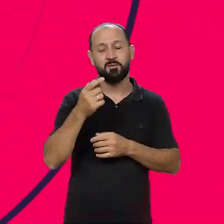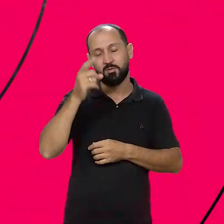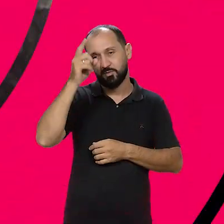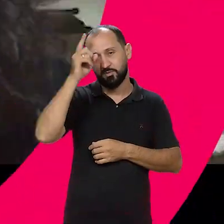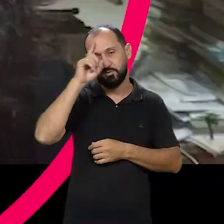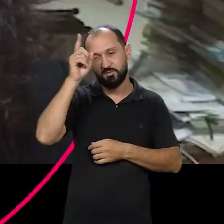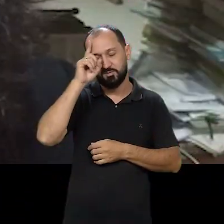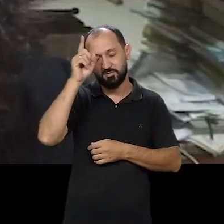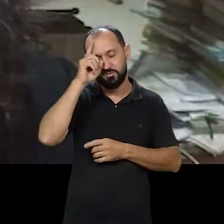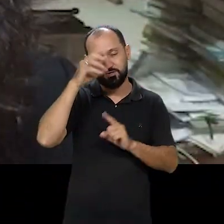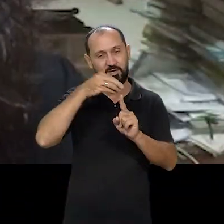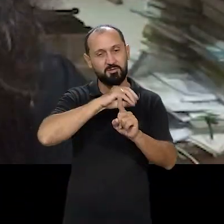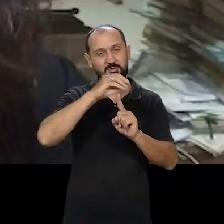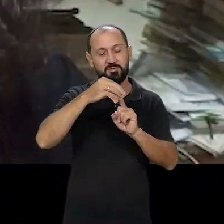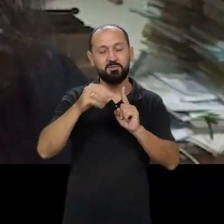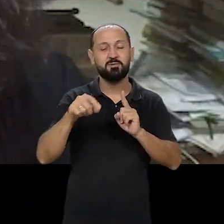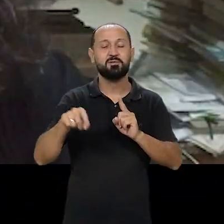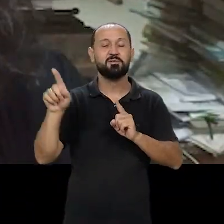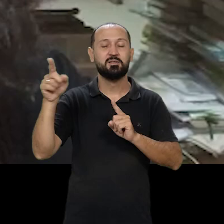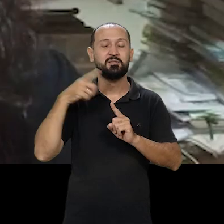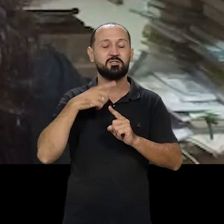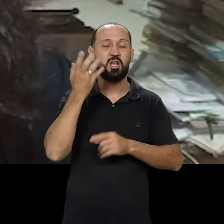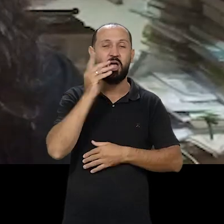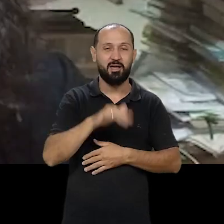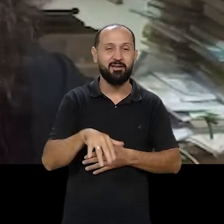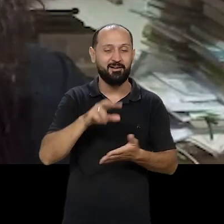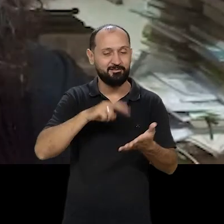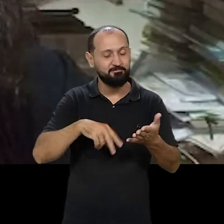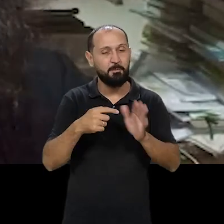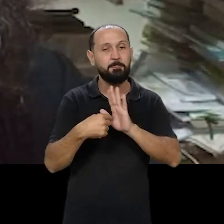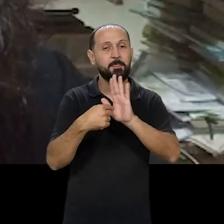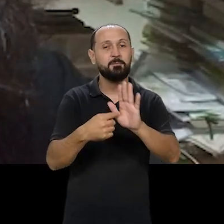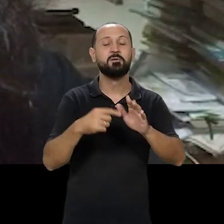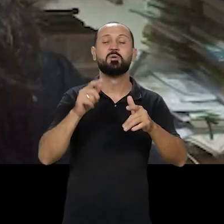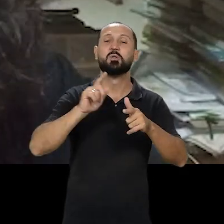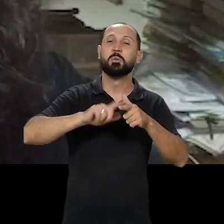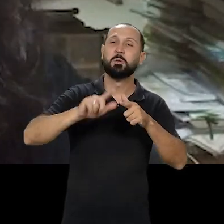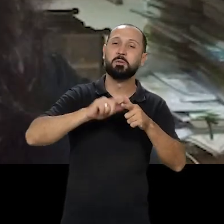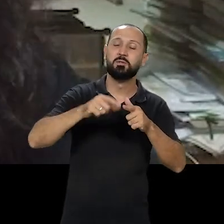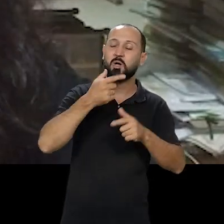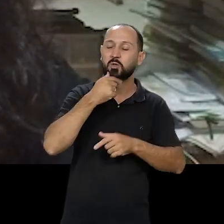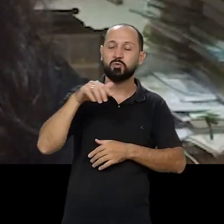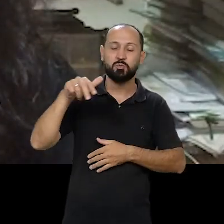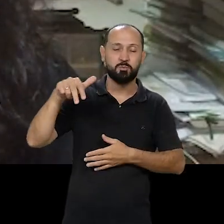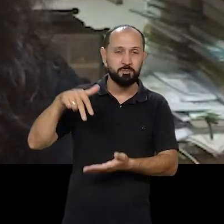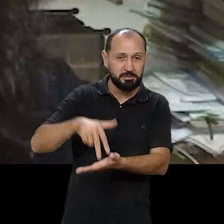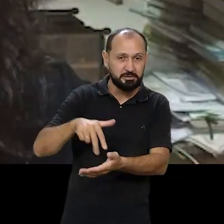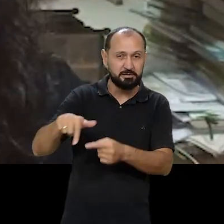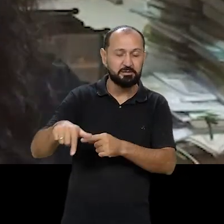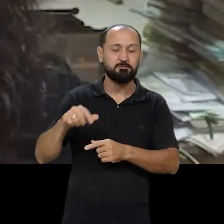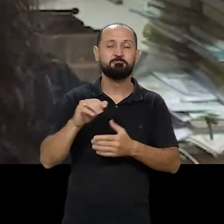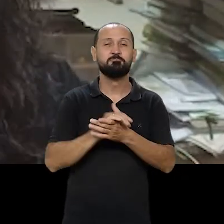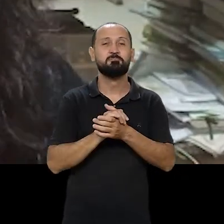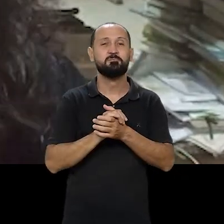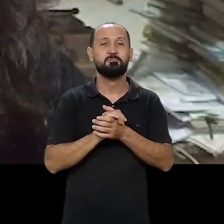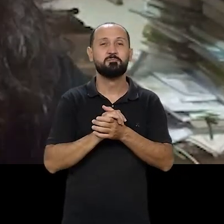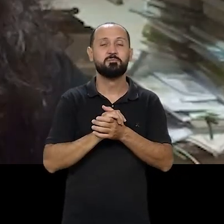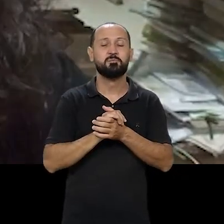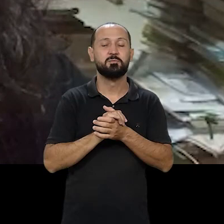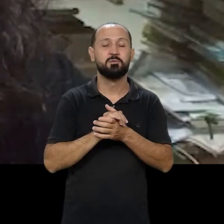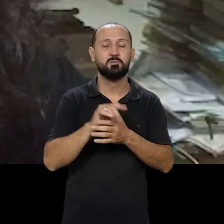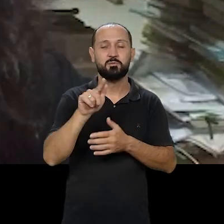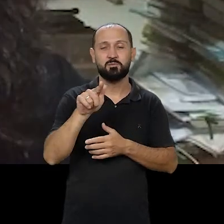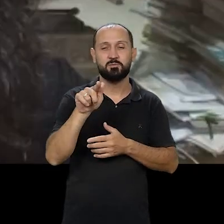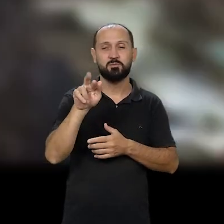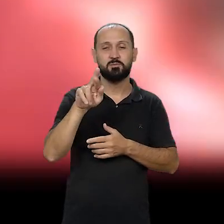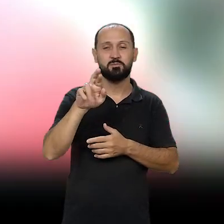Diário de Banana, literatura infantil do norte-americano Jeff Kinney, que vai retratar as desventuras de um menino, do protagonista,